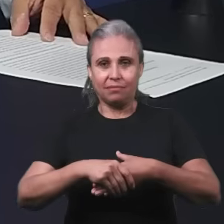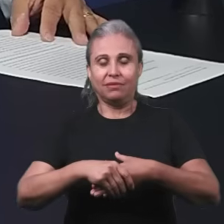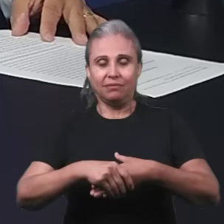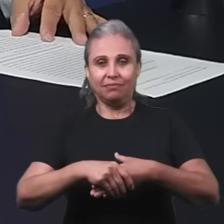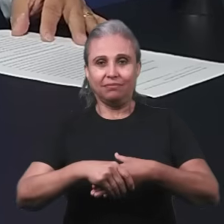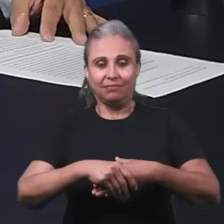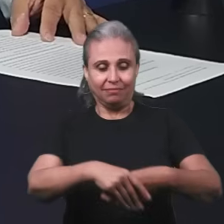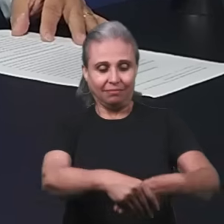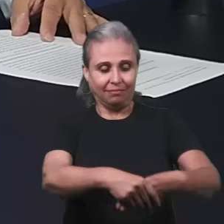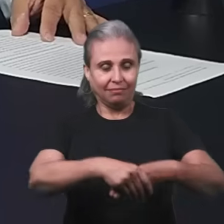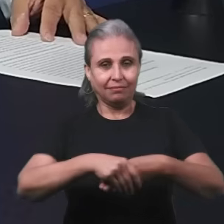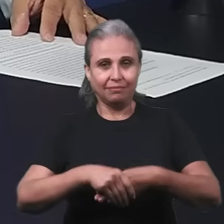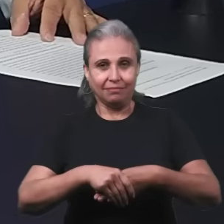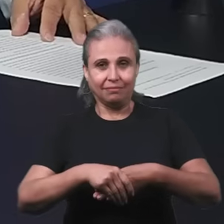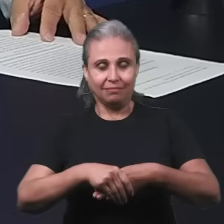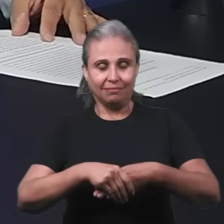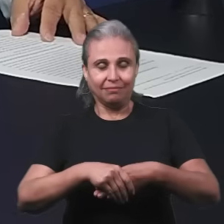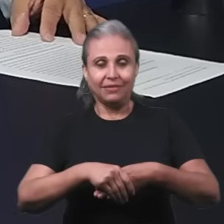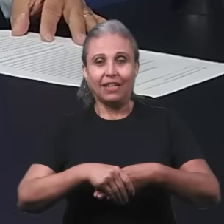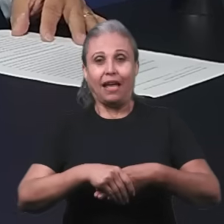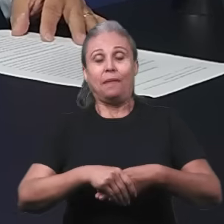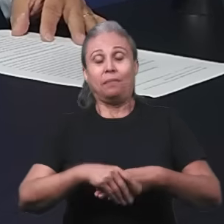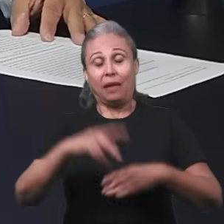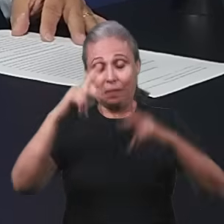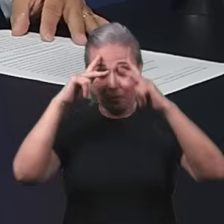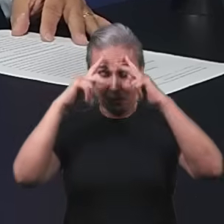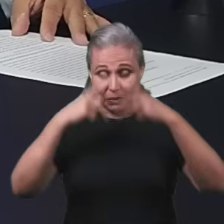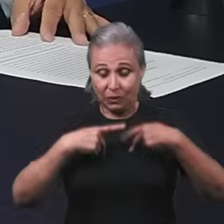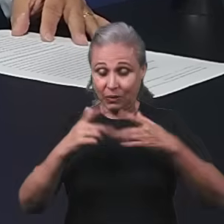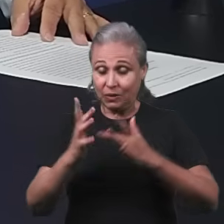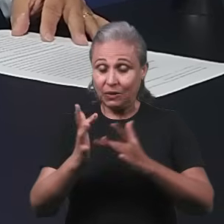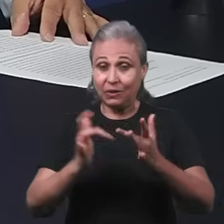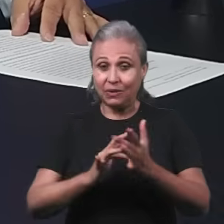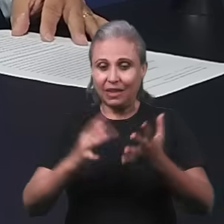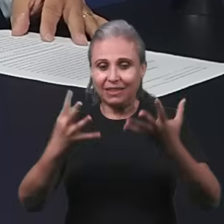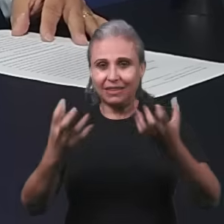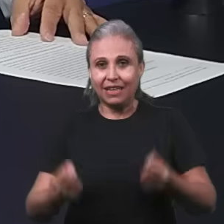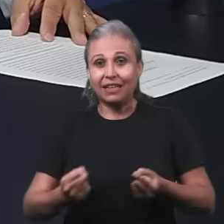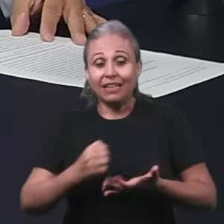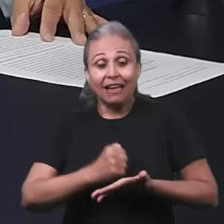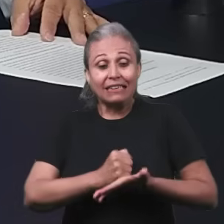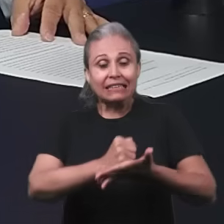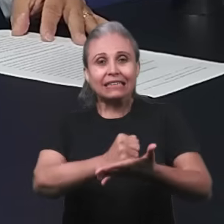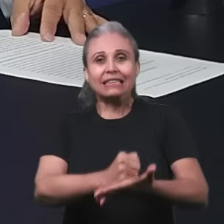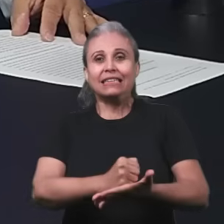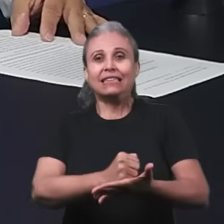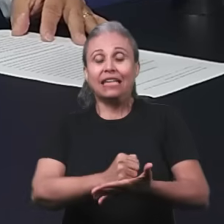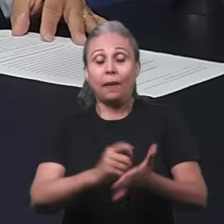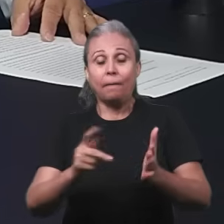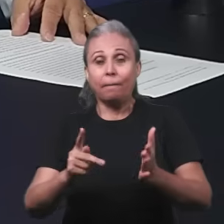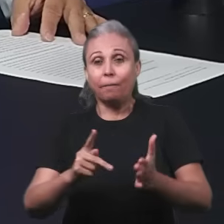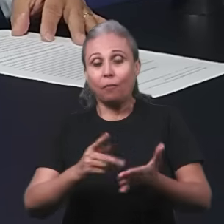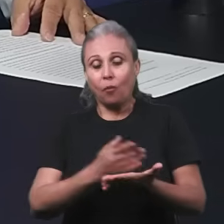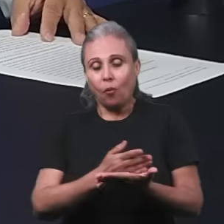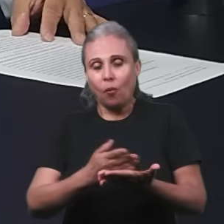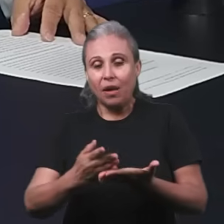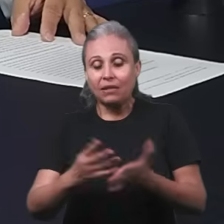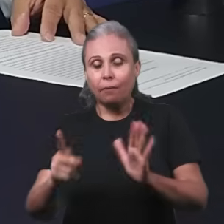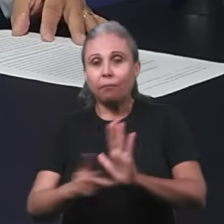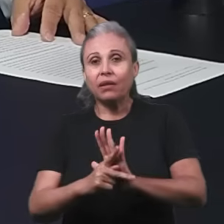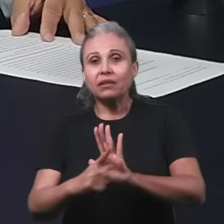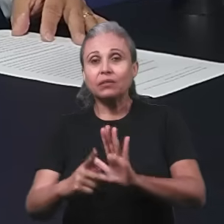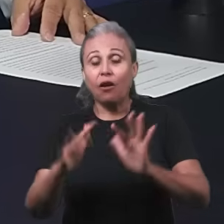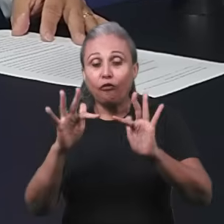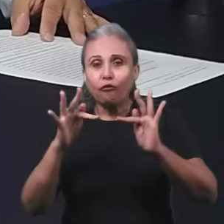experiência, ele tem o apoio da igreja, ele é acolhido, ele tem uma assistência, ele passa a fazer parte de uma família espiritual que o